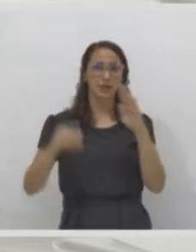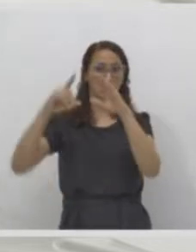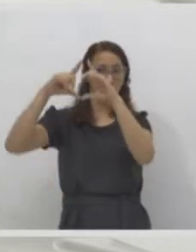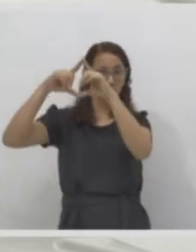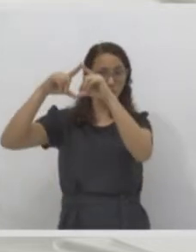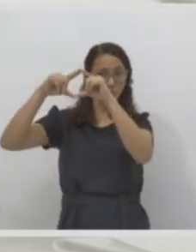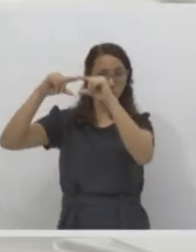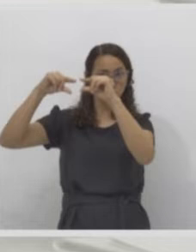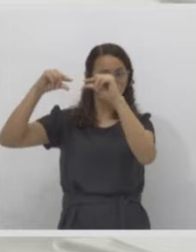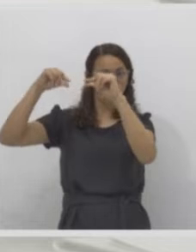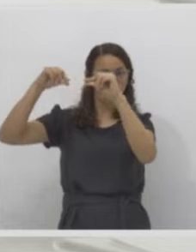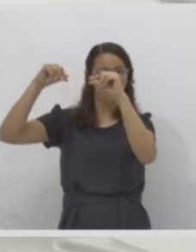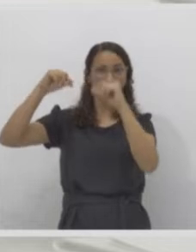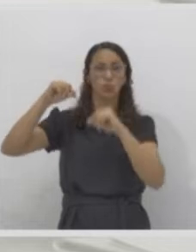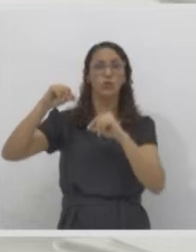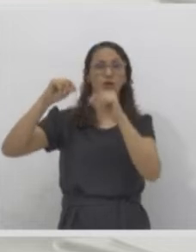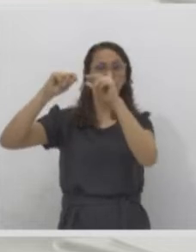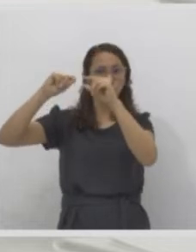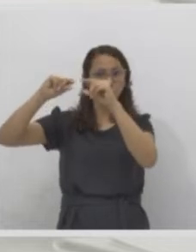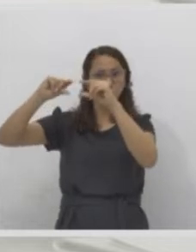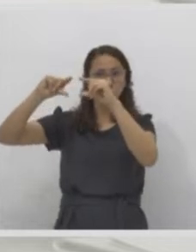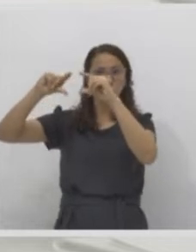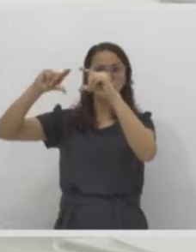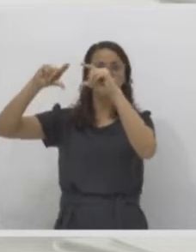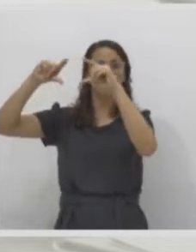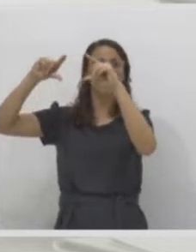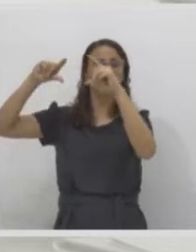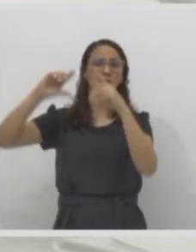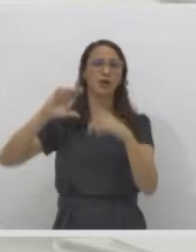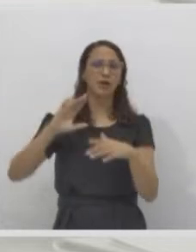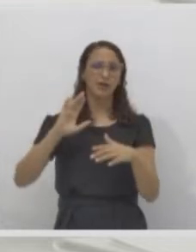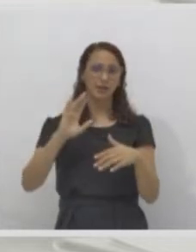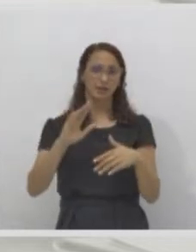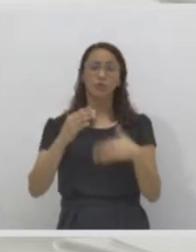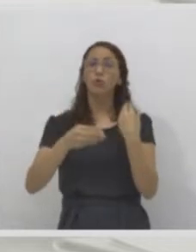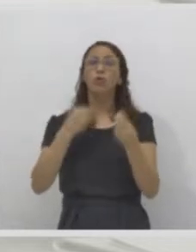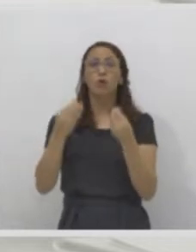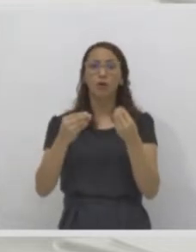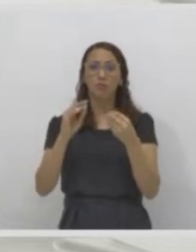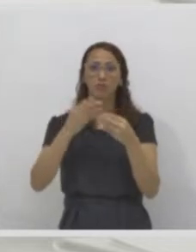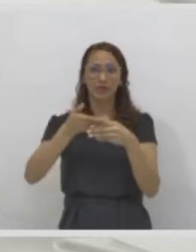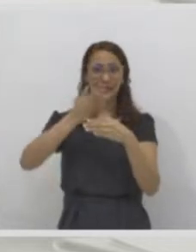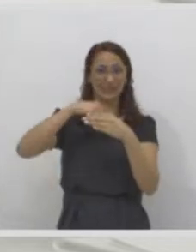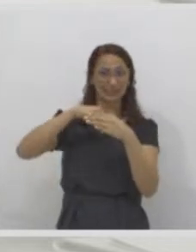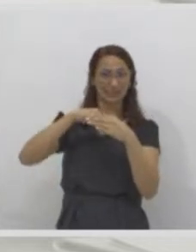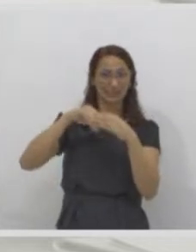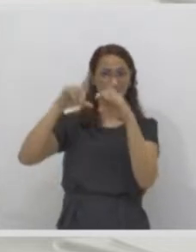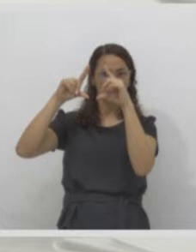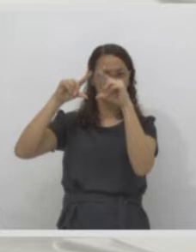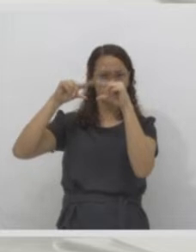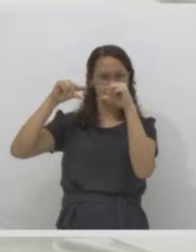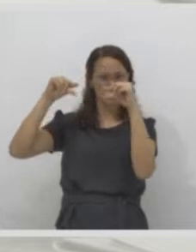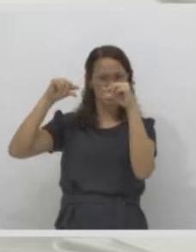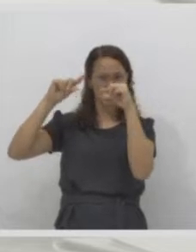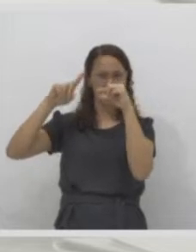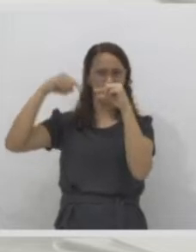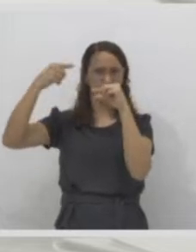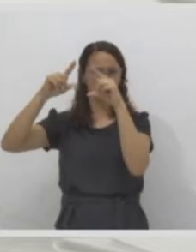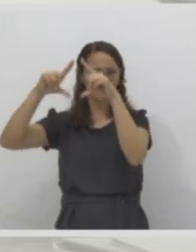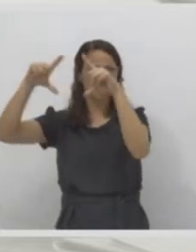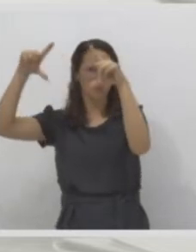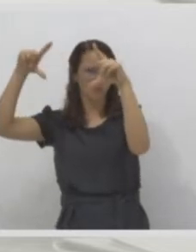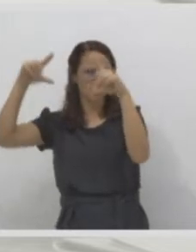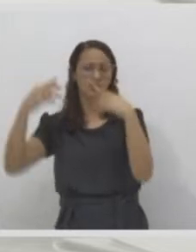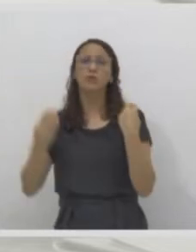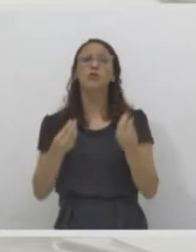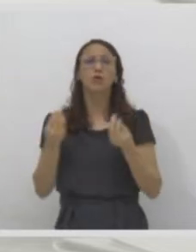logo após a fase de lua minguante? Não, né? Essa está errada. Após a lua crescente, como o